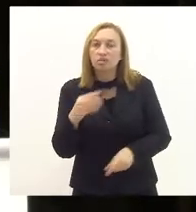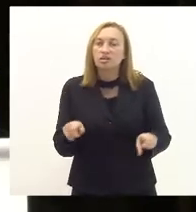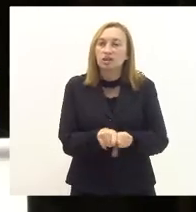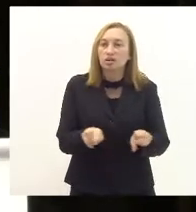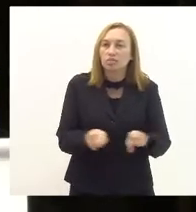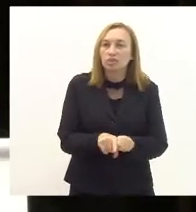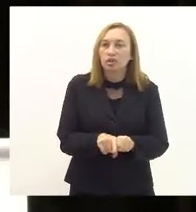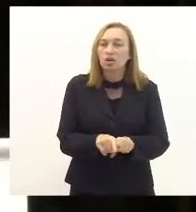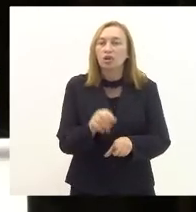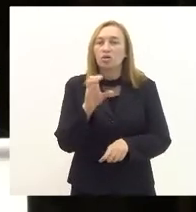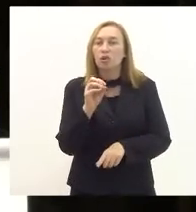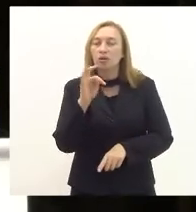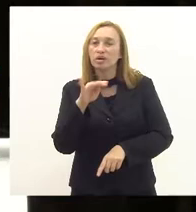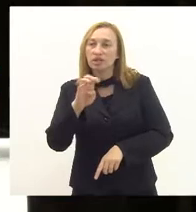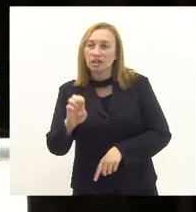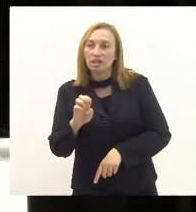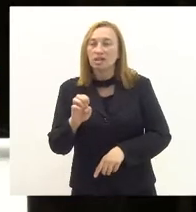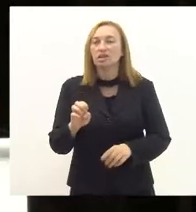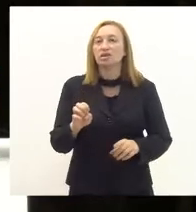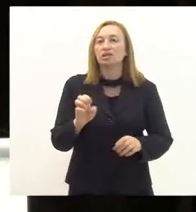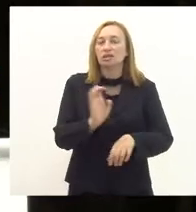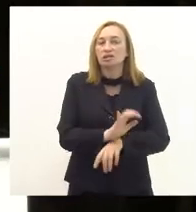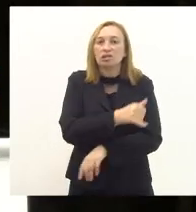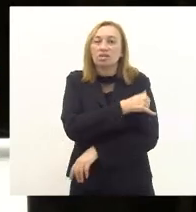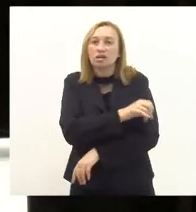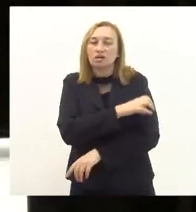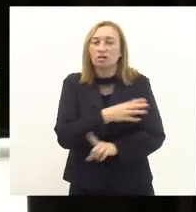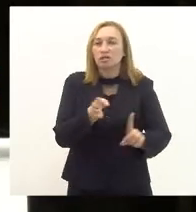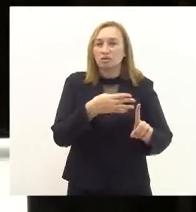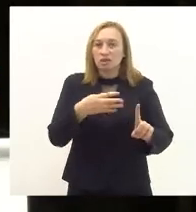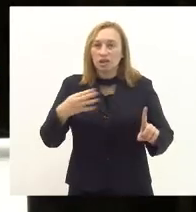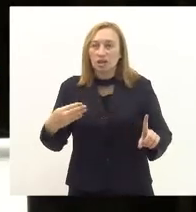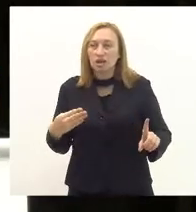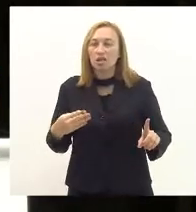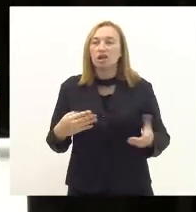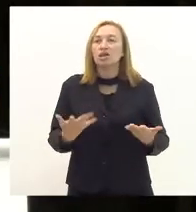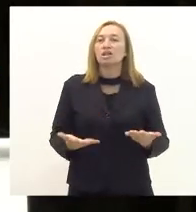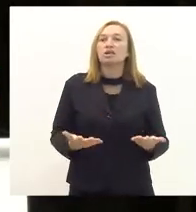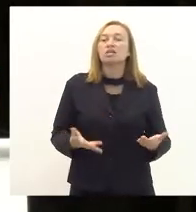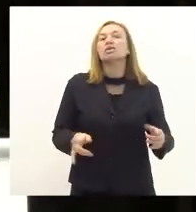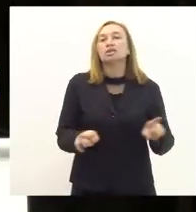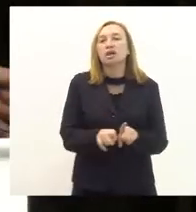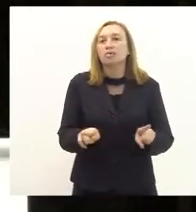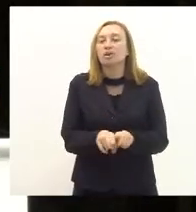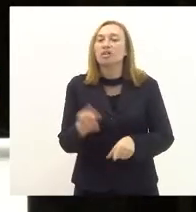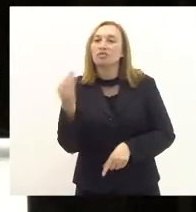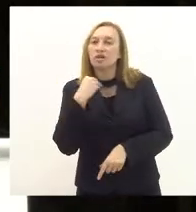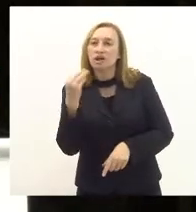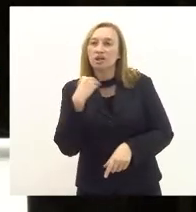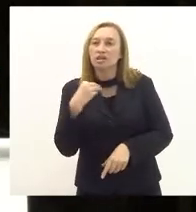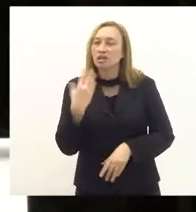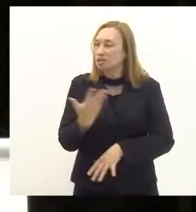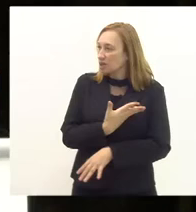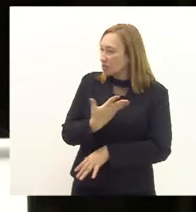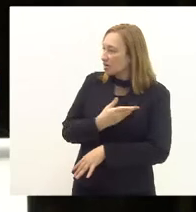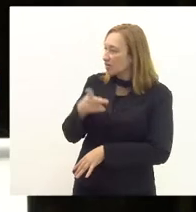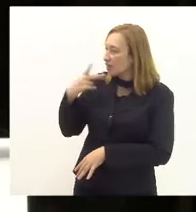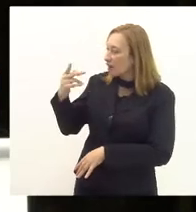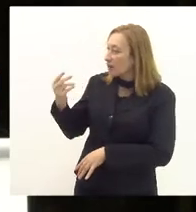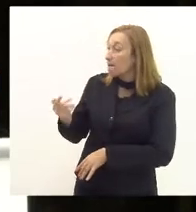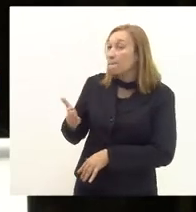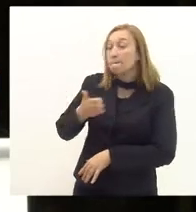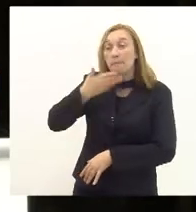Comitê Estadual de Saúde da População LGBTI, e um enfraquecimento, que as nossas companheiras vão falar melhor que